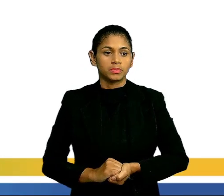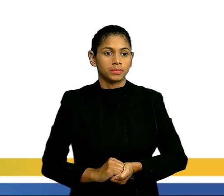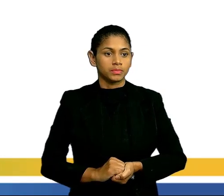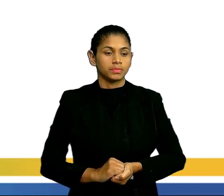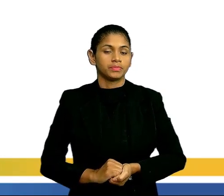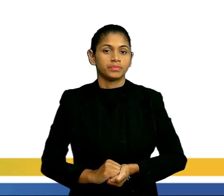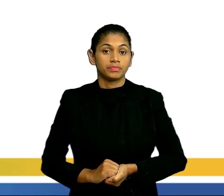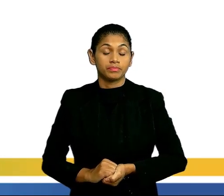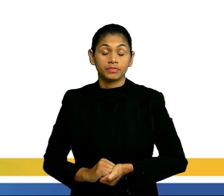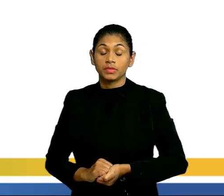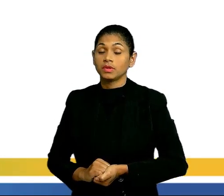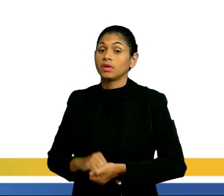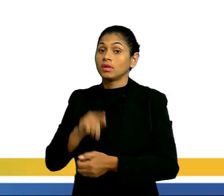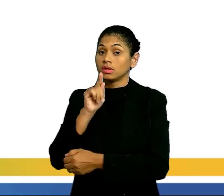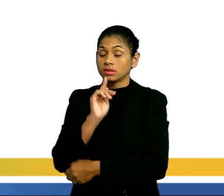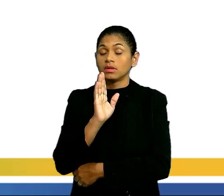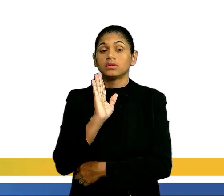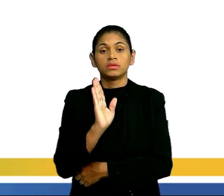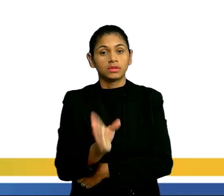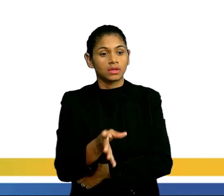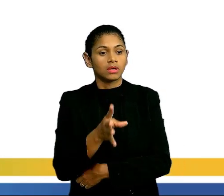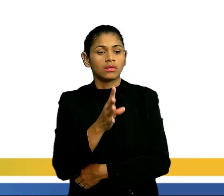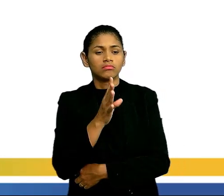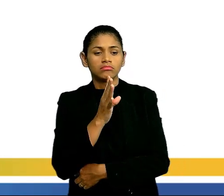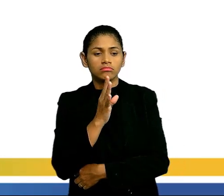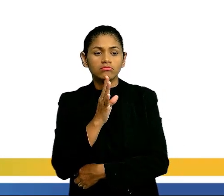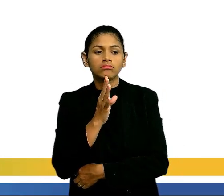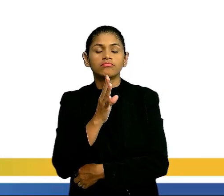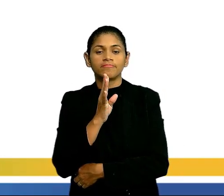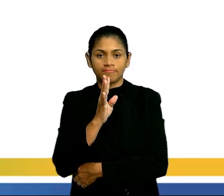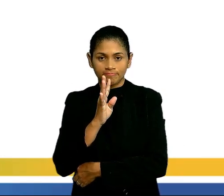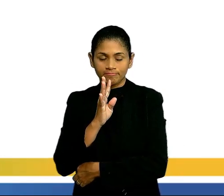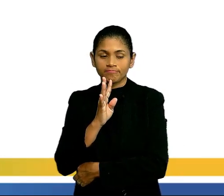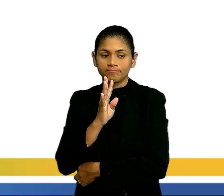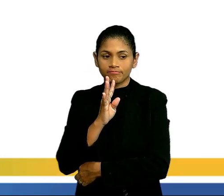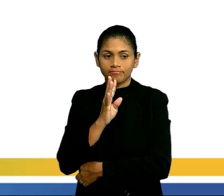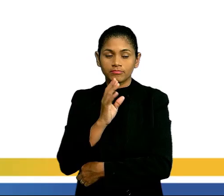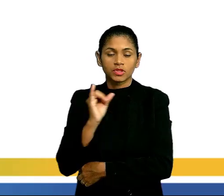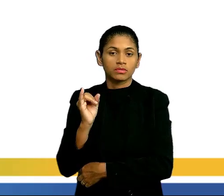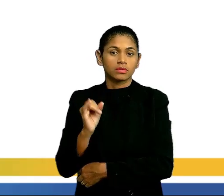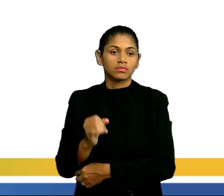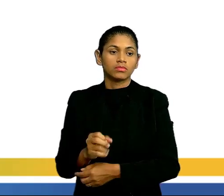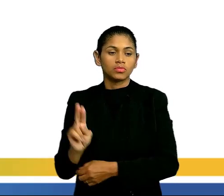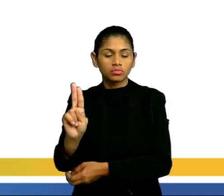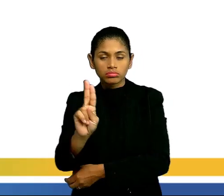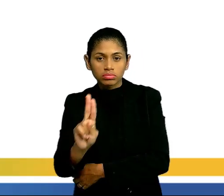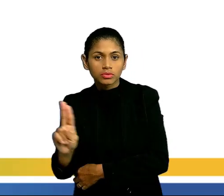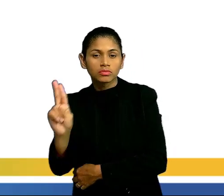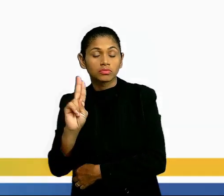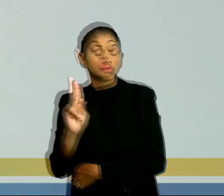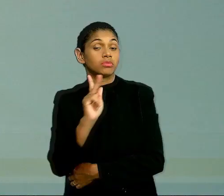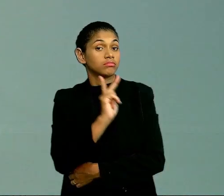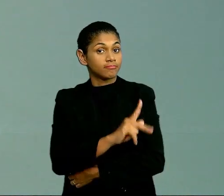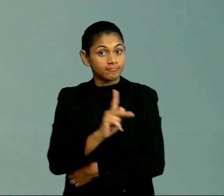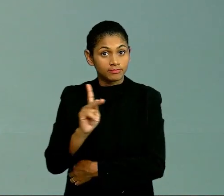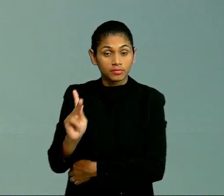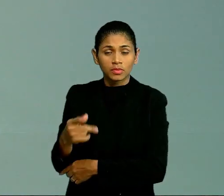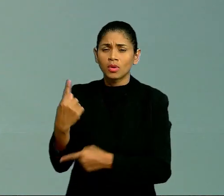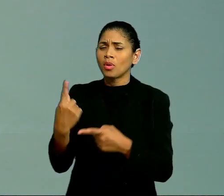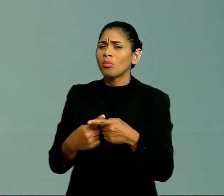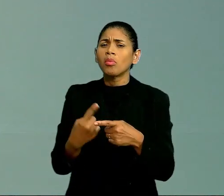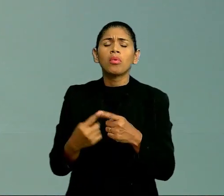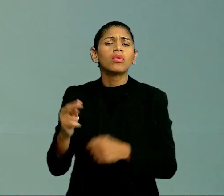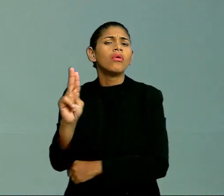Com certeza você já deve ter ouvido falar nessa obra, muito utilizada por muitos professores. Por que ela